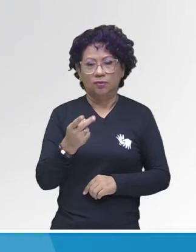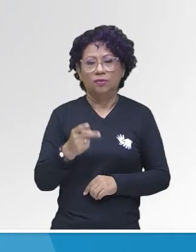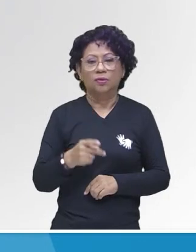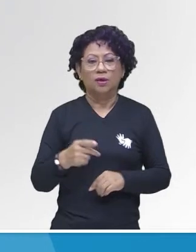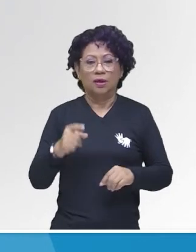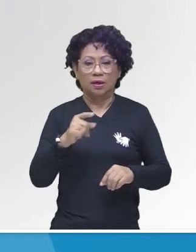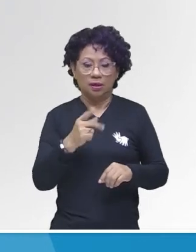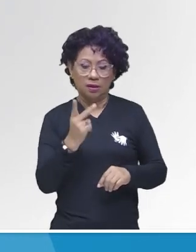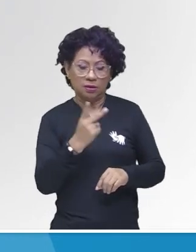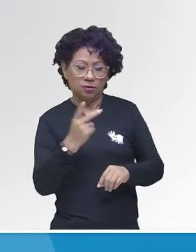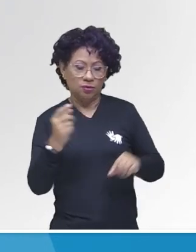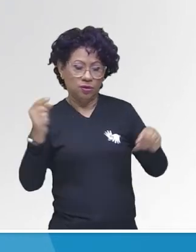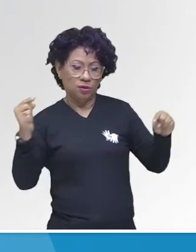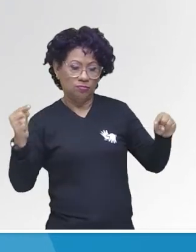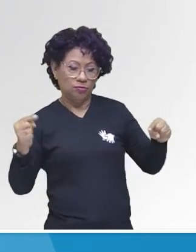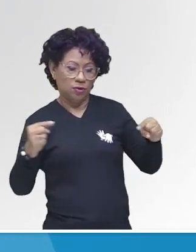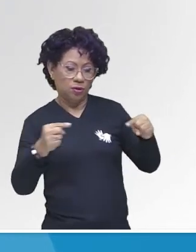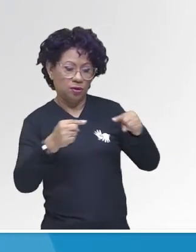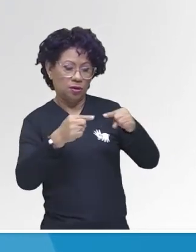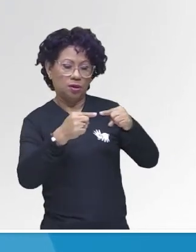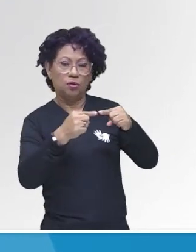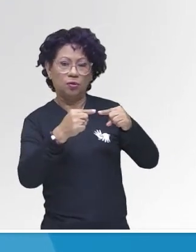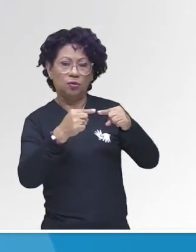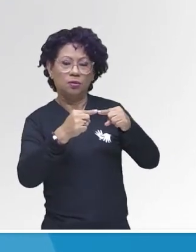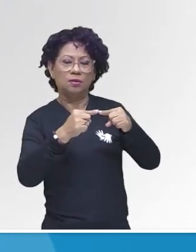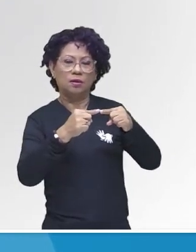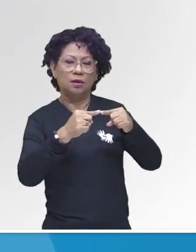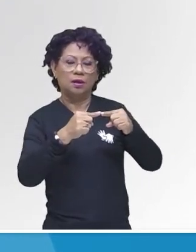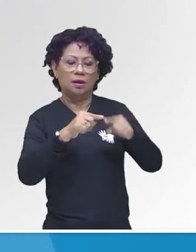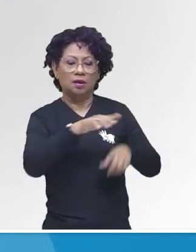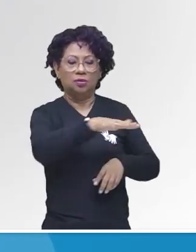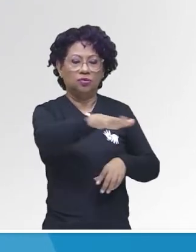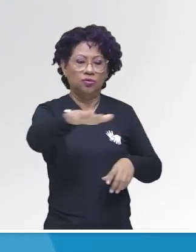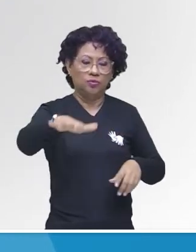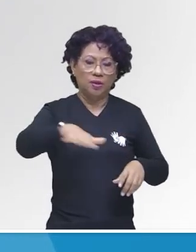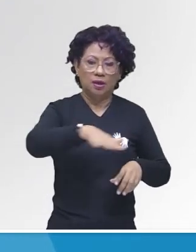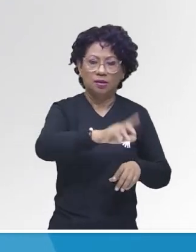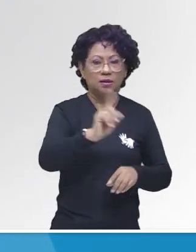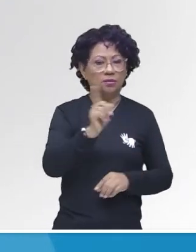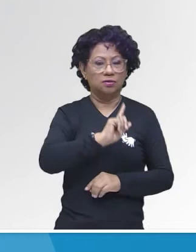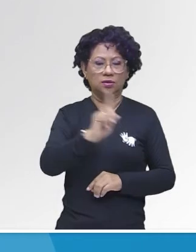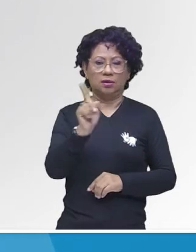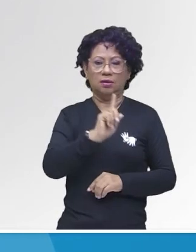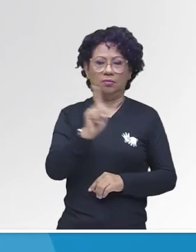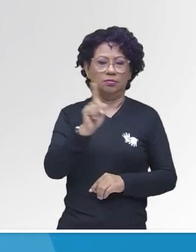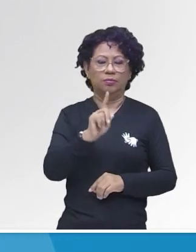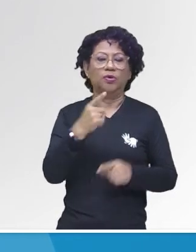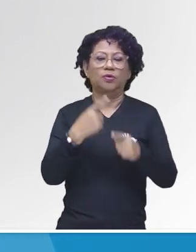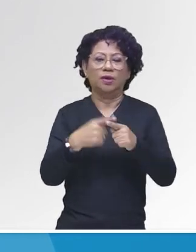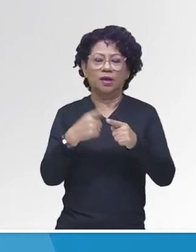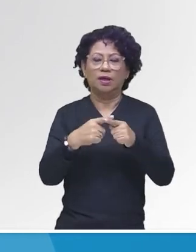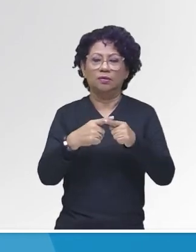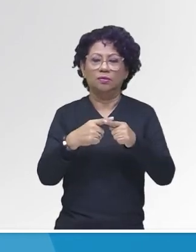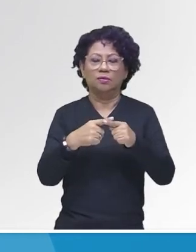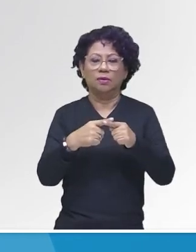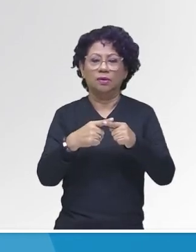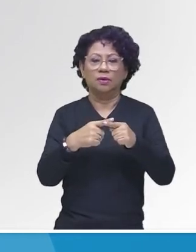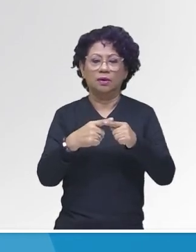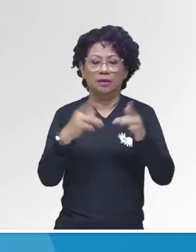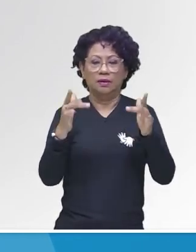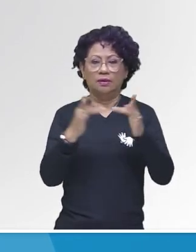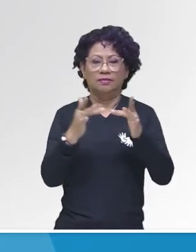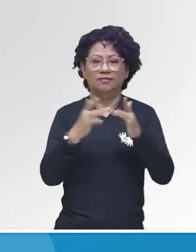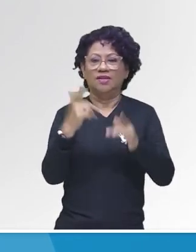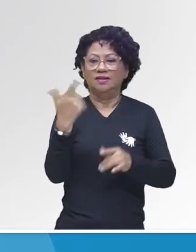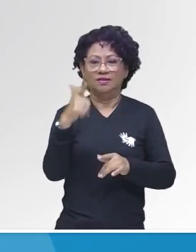do espaço, elas deixam de ser retas paralelas, tá bom? Elas nunca se trocam, nunca se cruzam, tá? Se